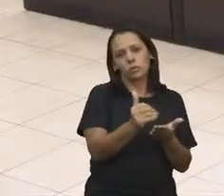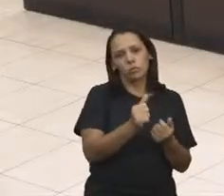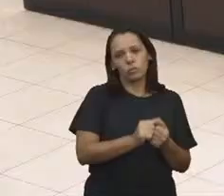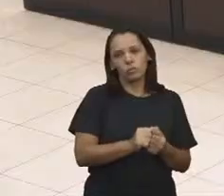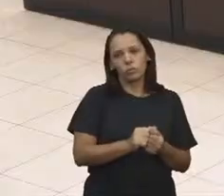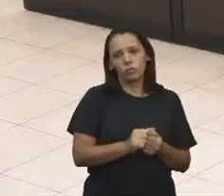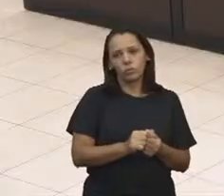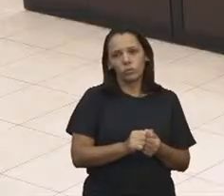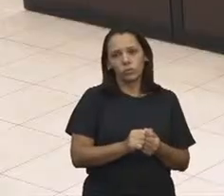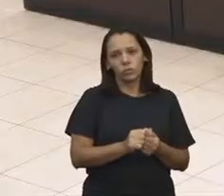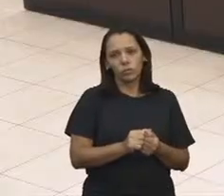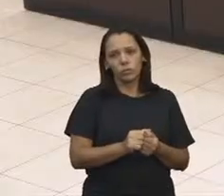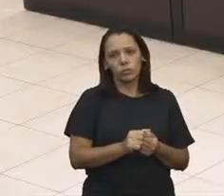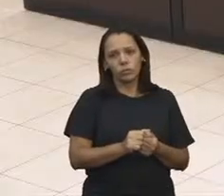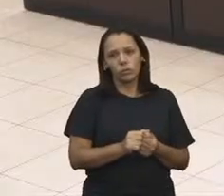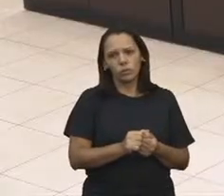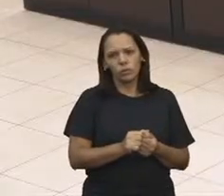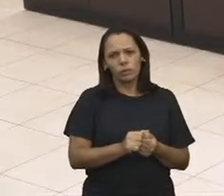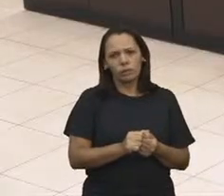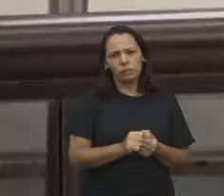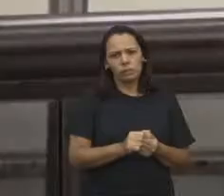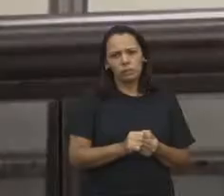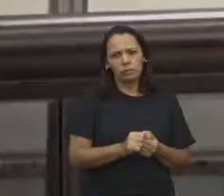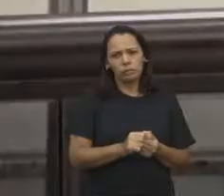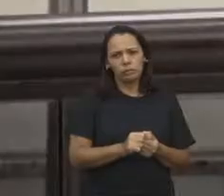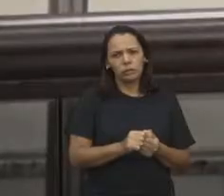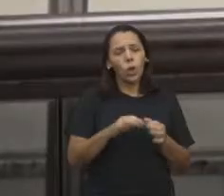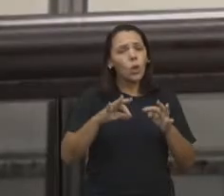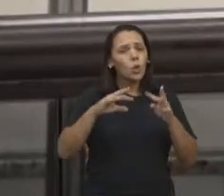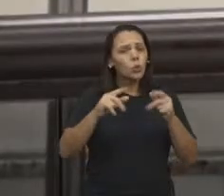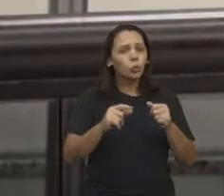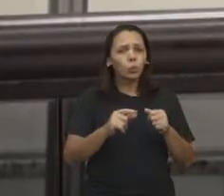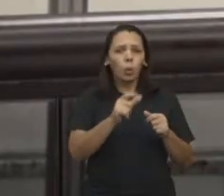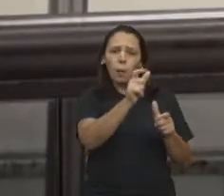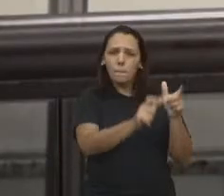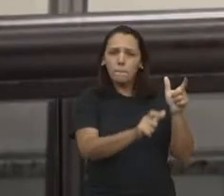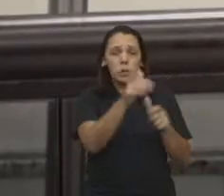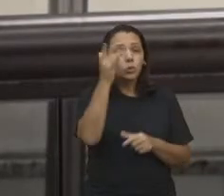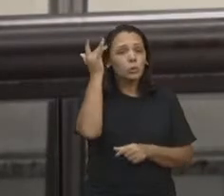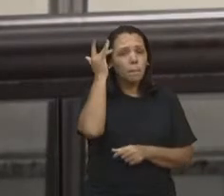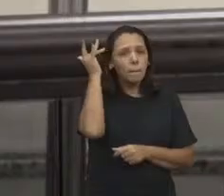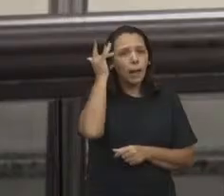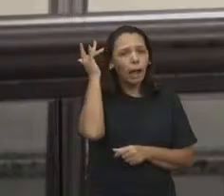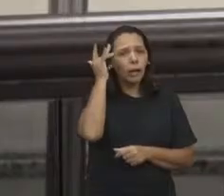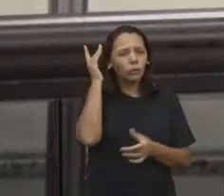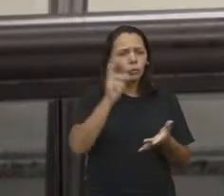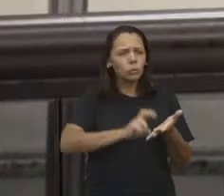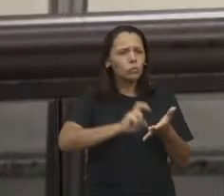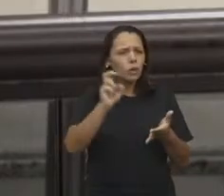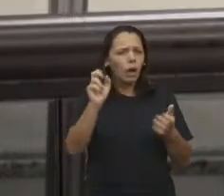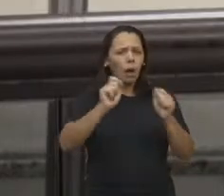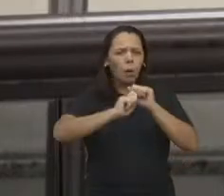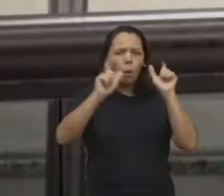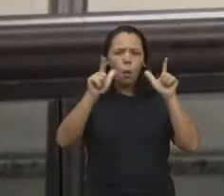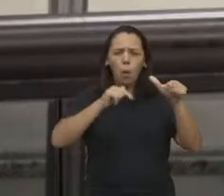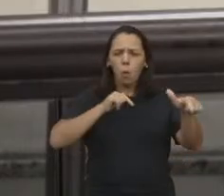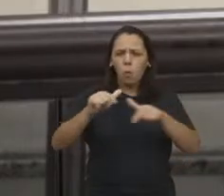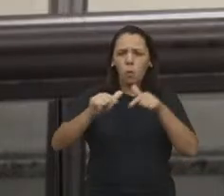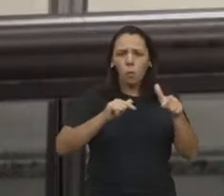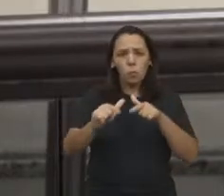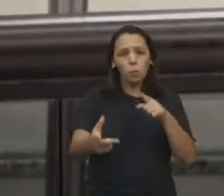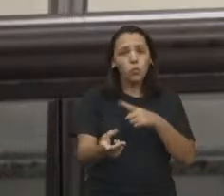não tem nenhum moleque. É todo jeito que acorda de manhã, vai trabalhar, vai cuidar da